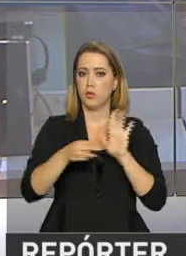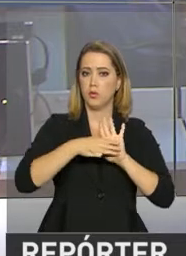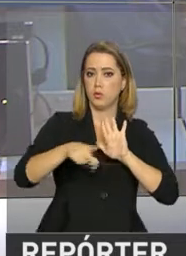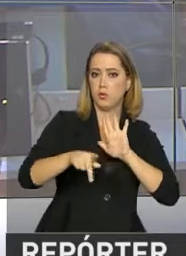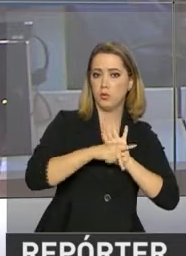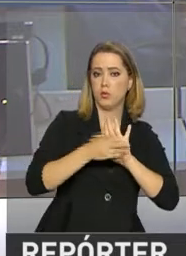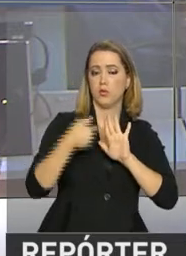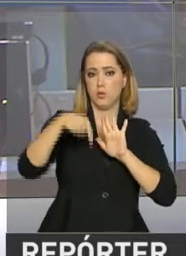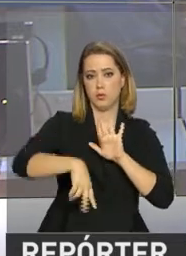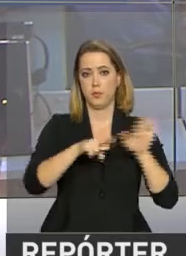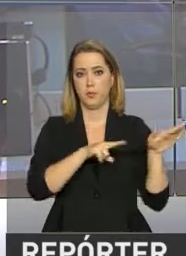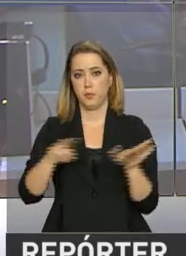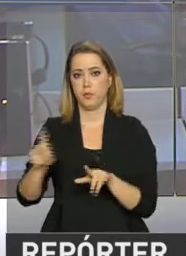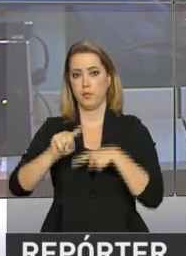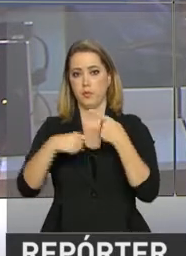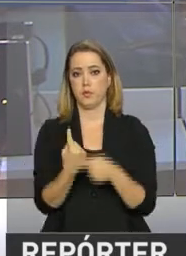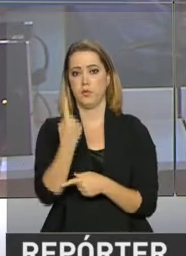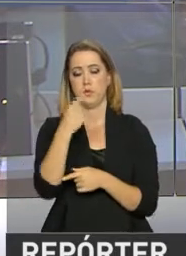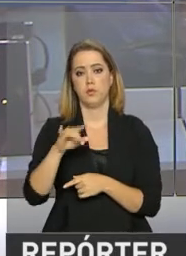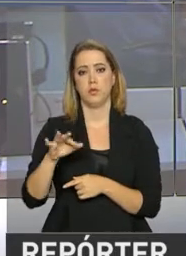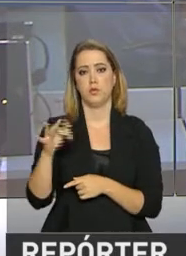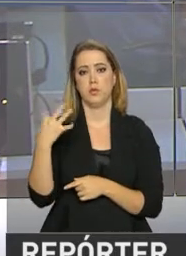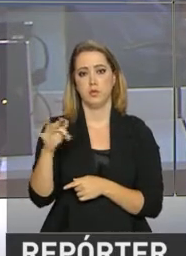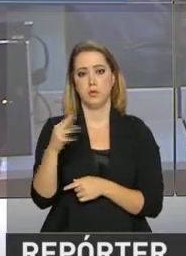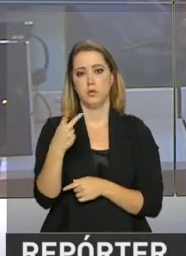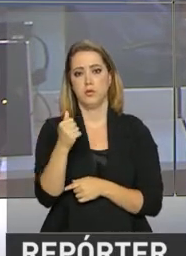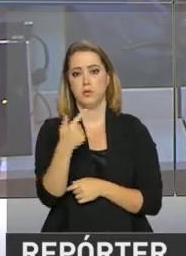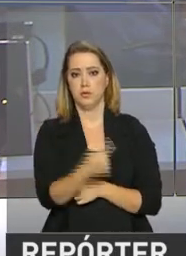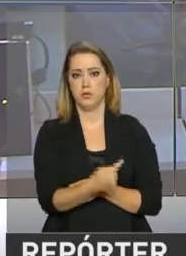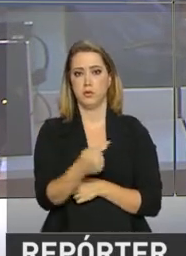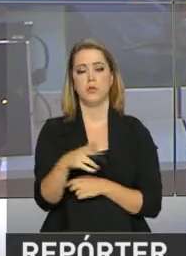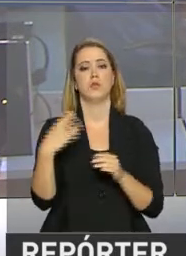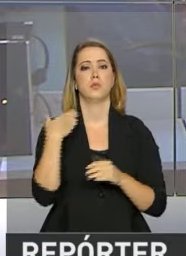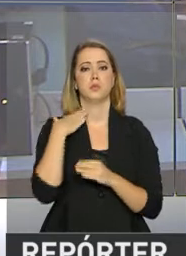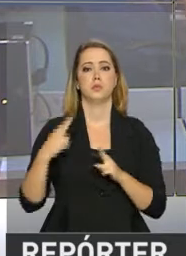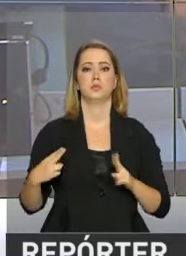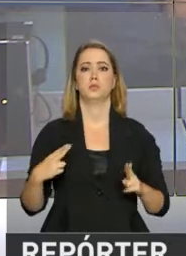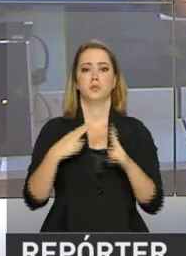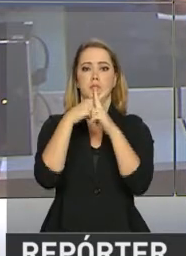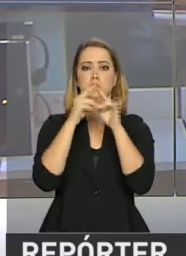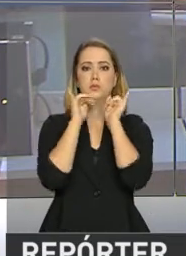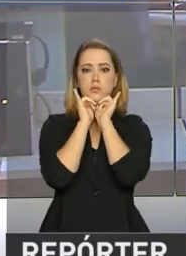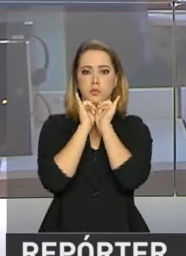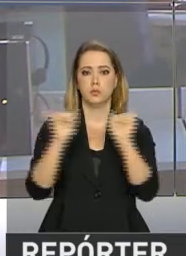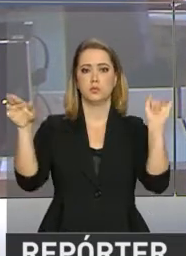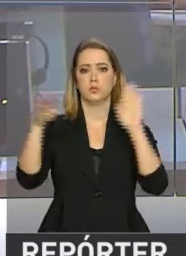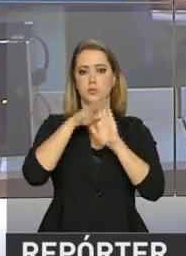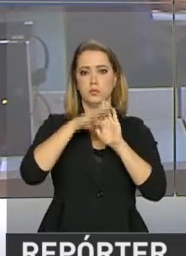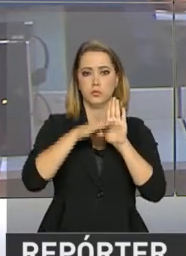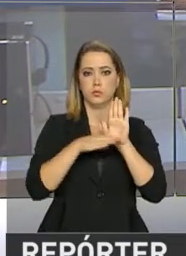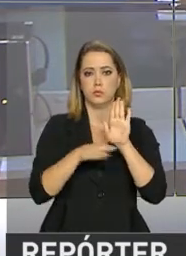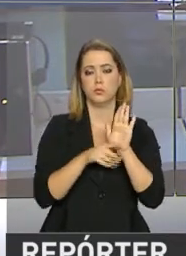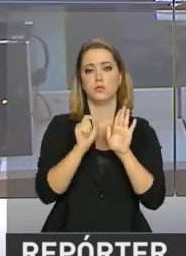encaminhada até o fim desta semana e no dia 1º de fevereiro de 2017 a caixa econômica federal é publicar um